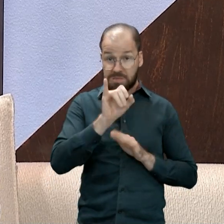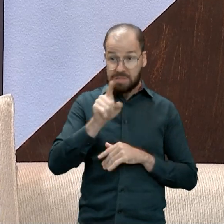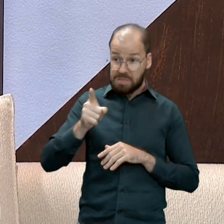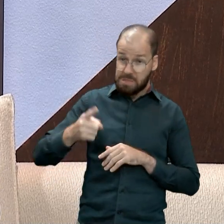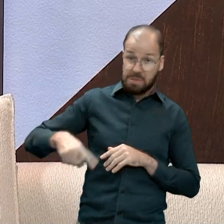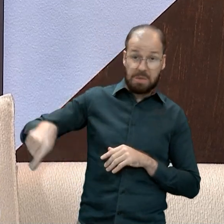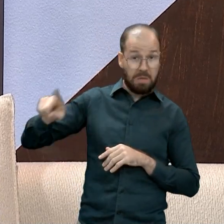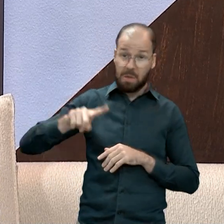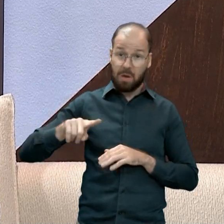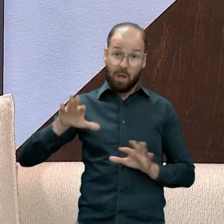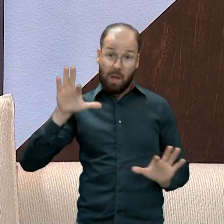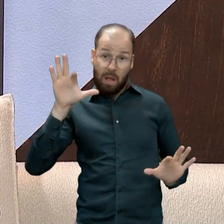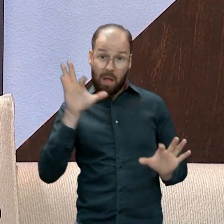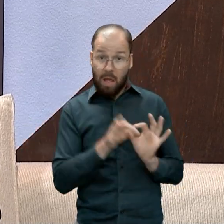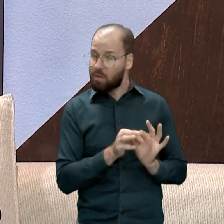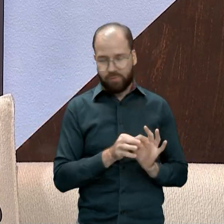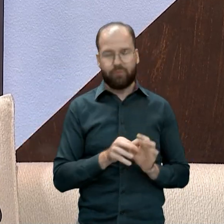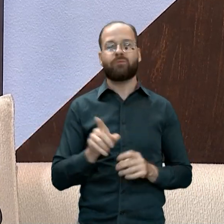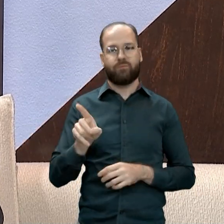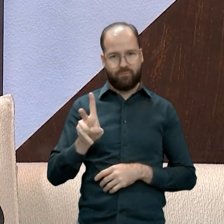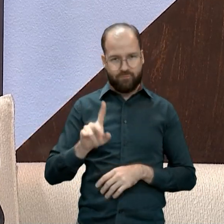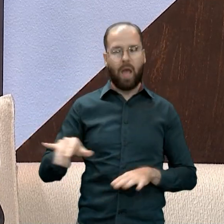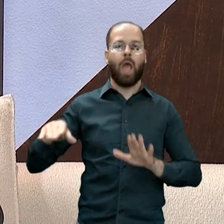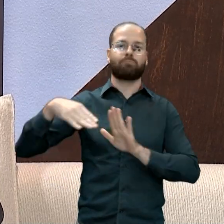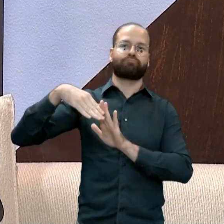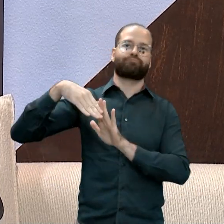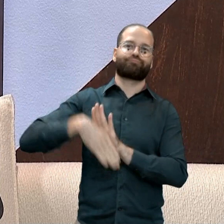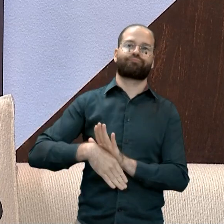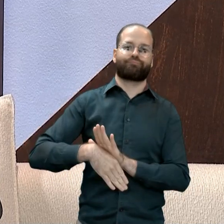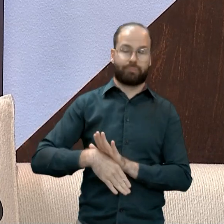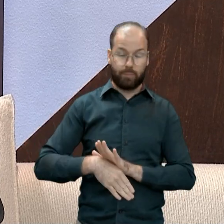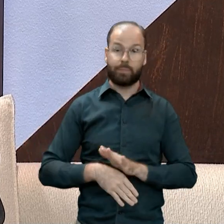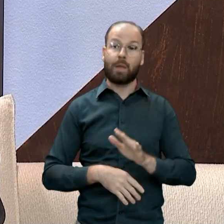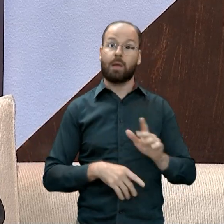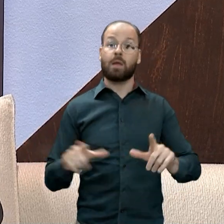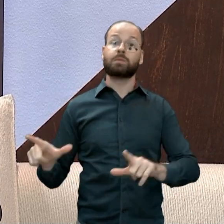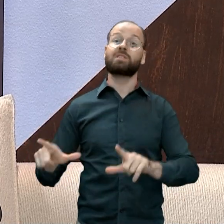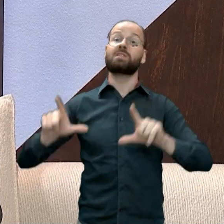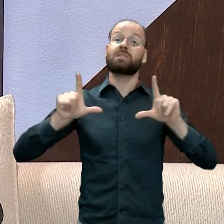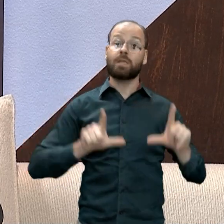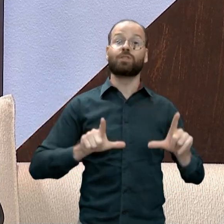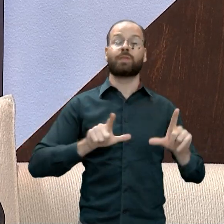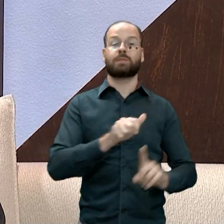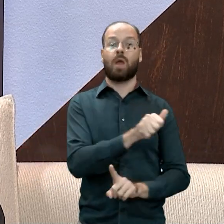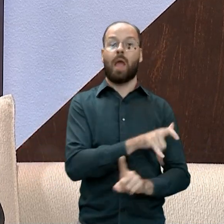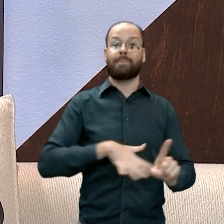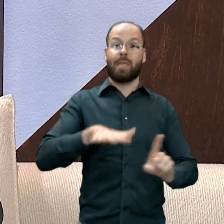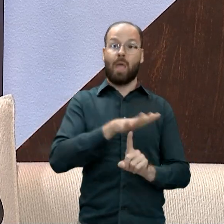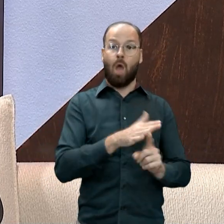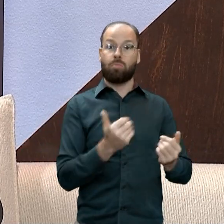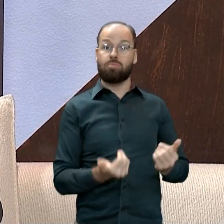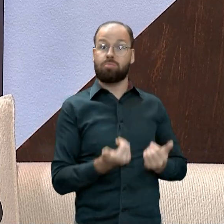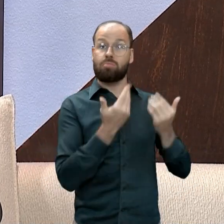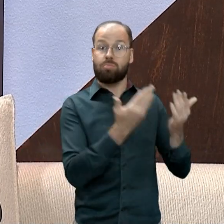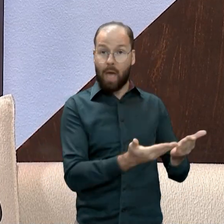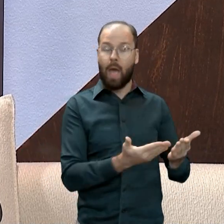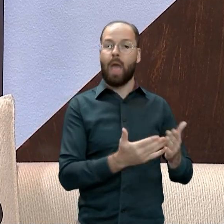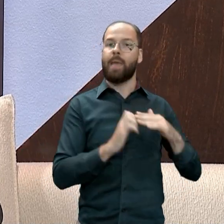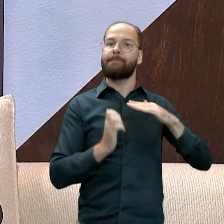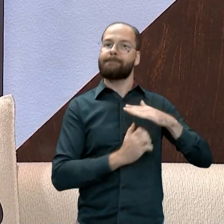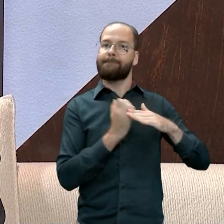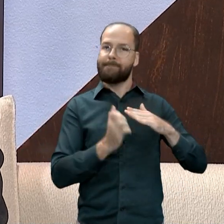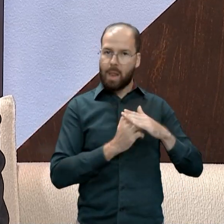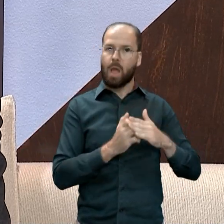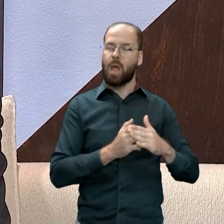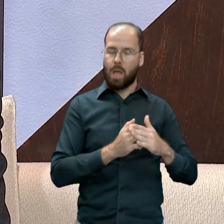Então, as certificações ambientais aplicáveis às empresas, elas